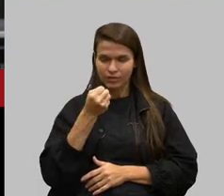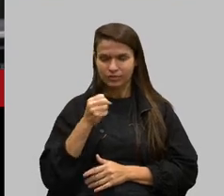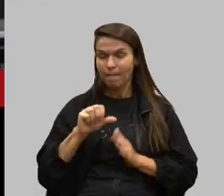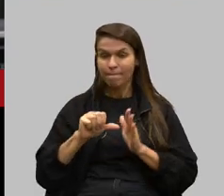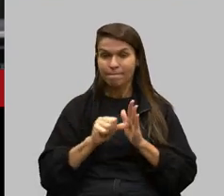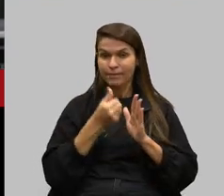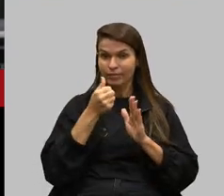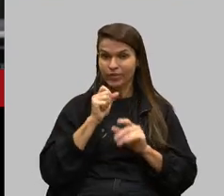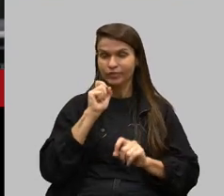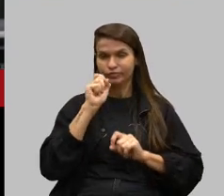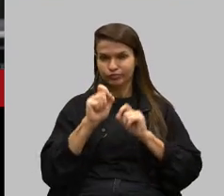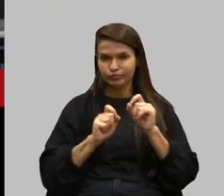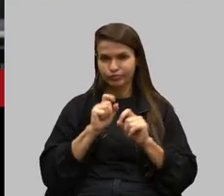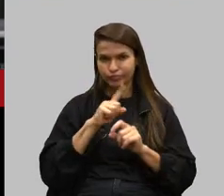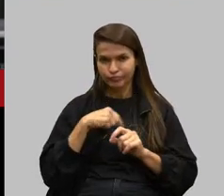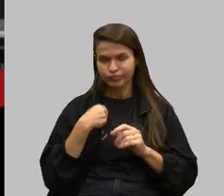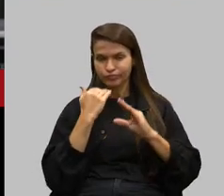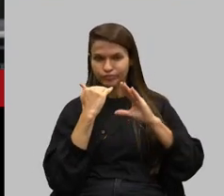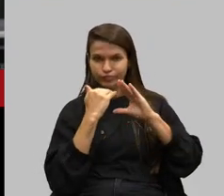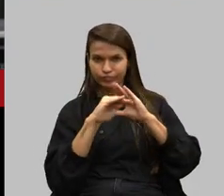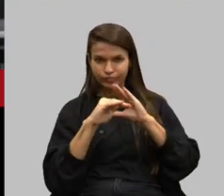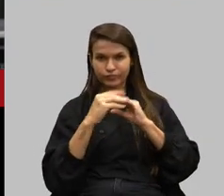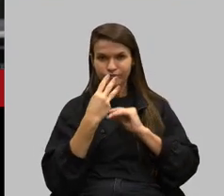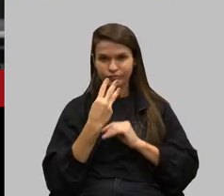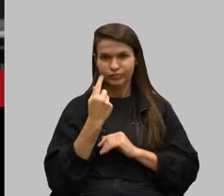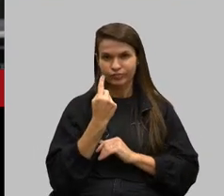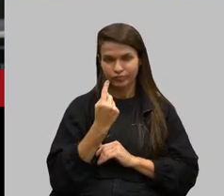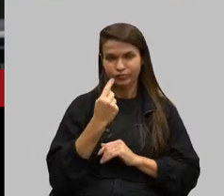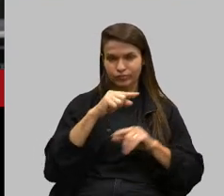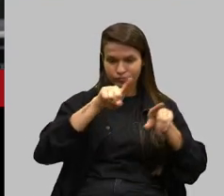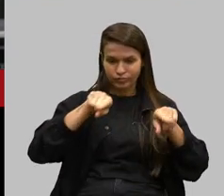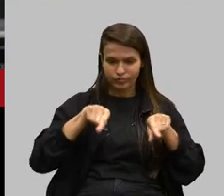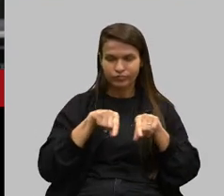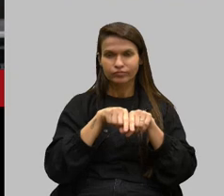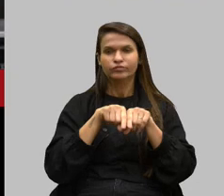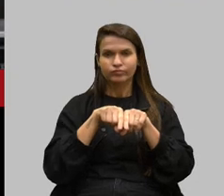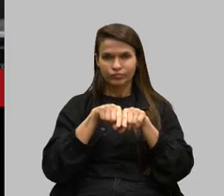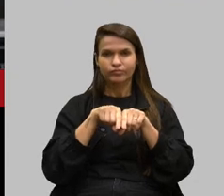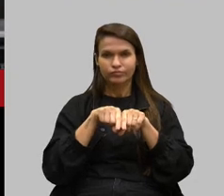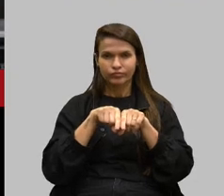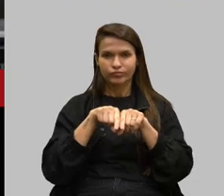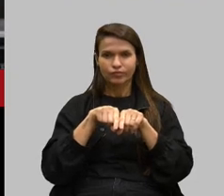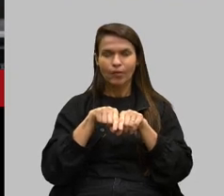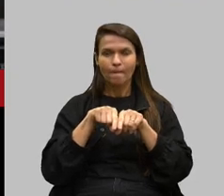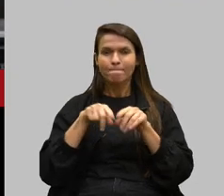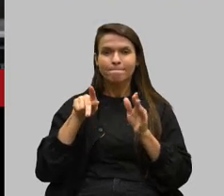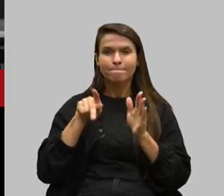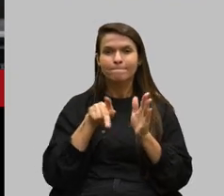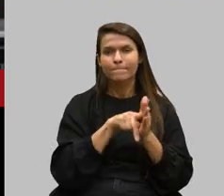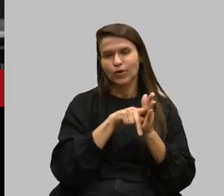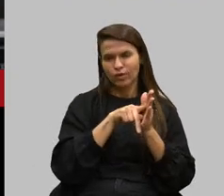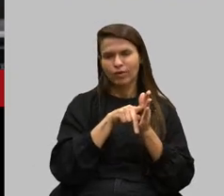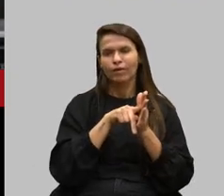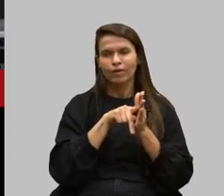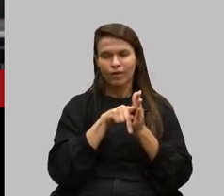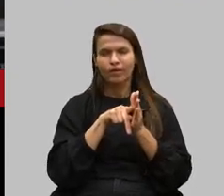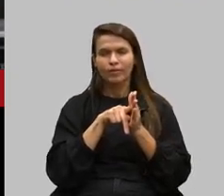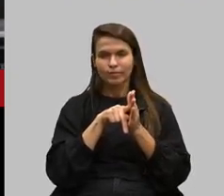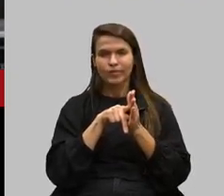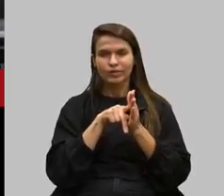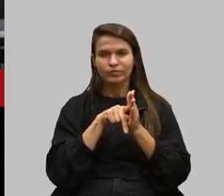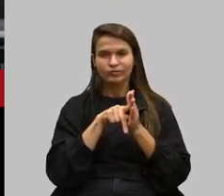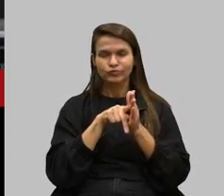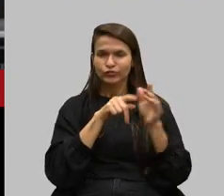eh nós enviamos 31 salas multissensoriais pro interior do Estado que são as salas multissensoriais